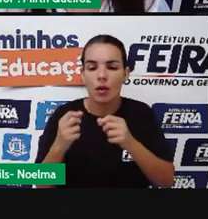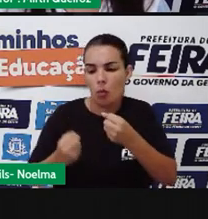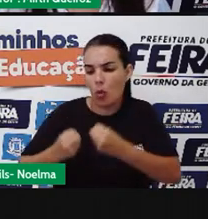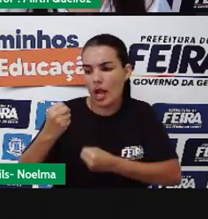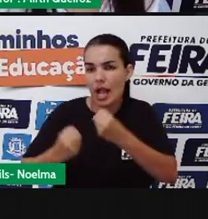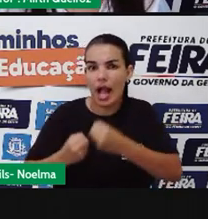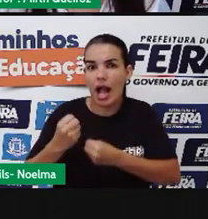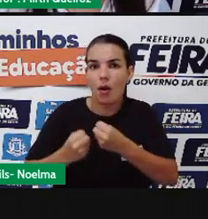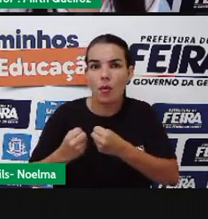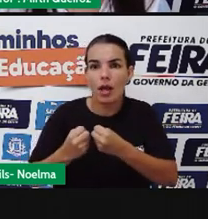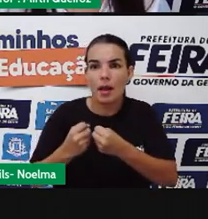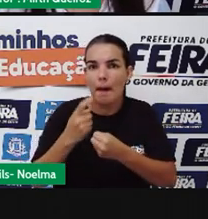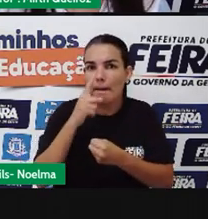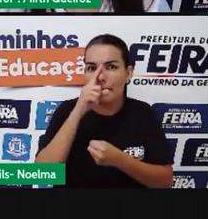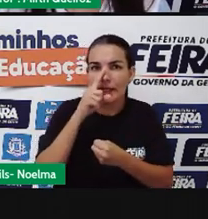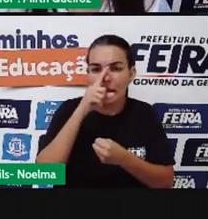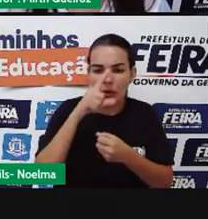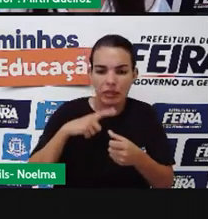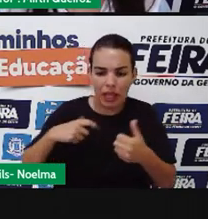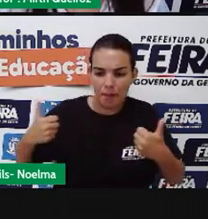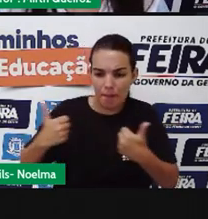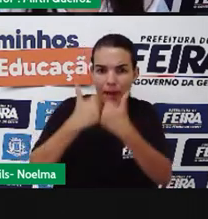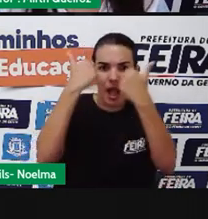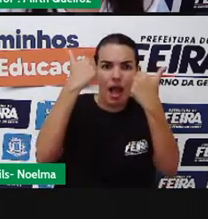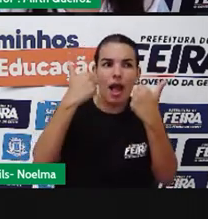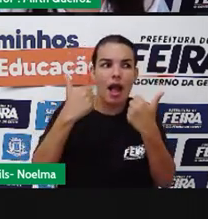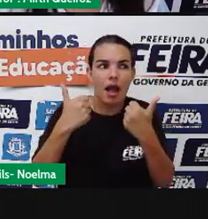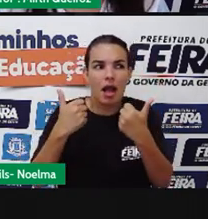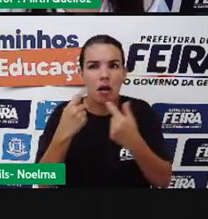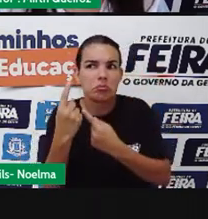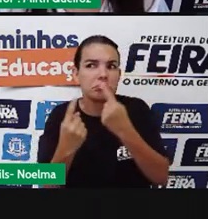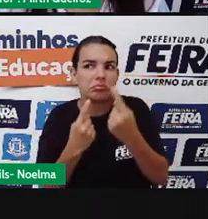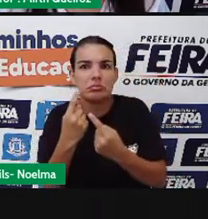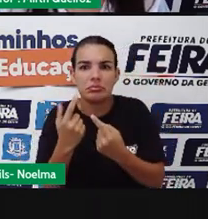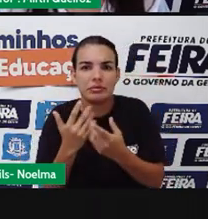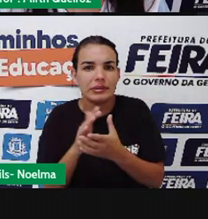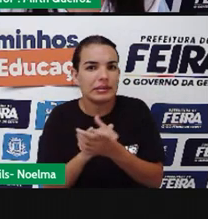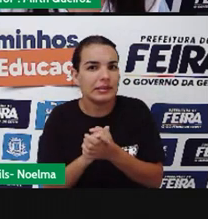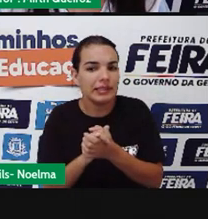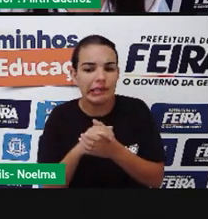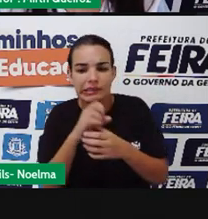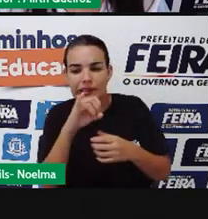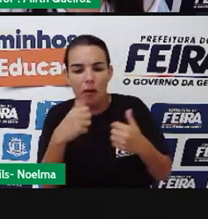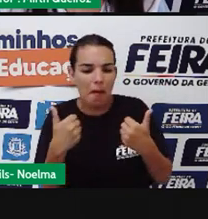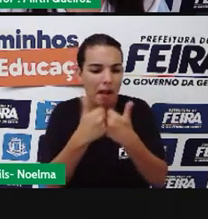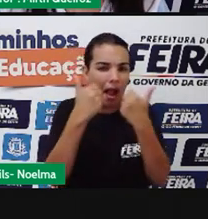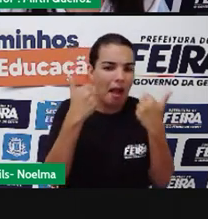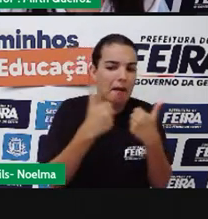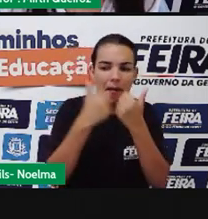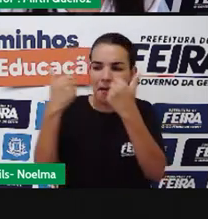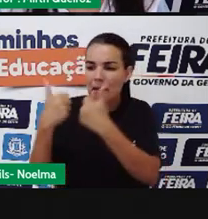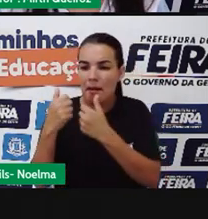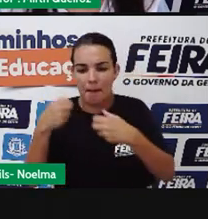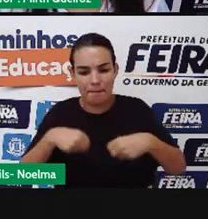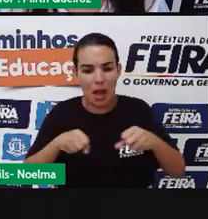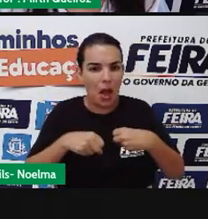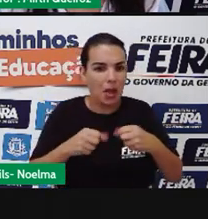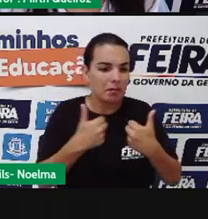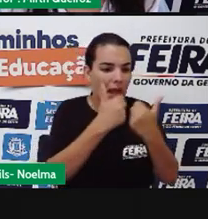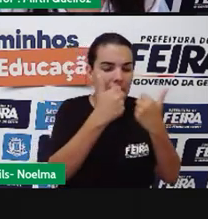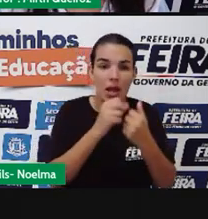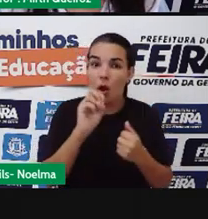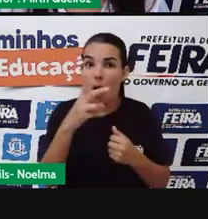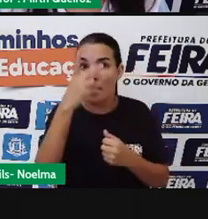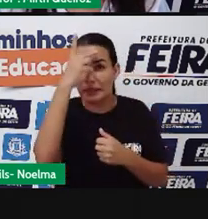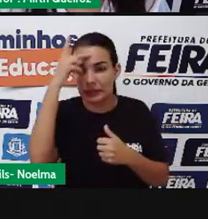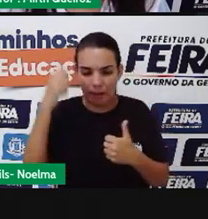que não está correndo o risco de ter acidente, alguma coisa assim? Um carro bate no outro, numa moto, ou até mesmo em uma